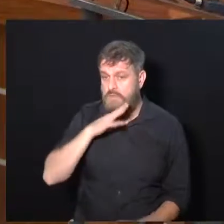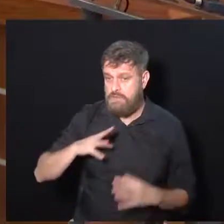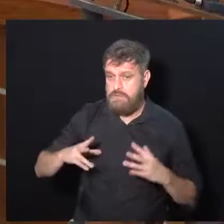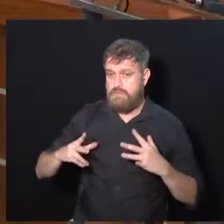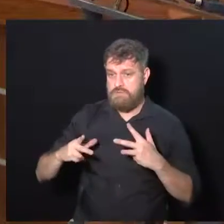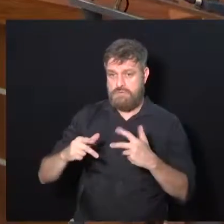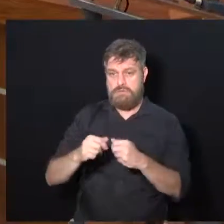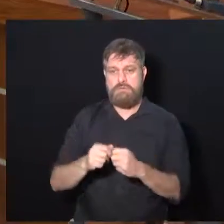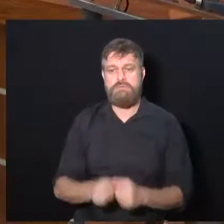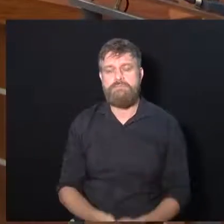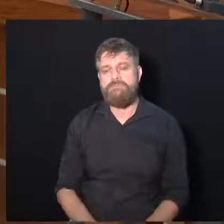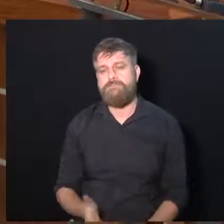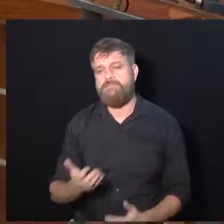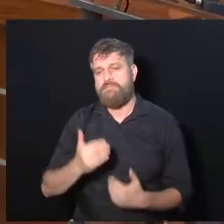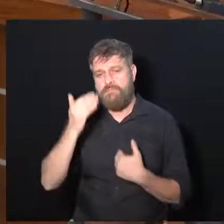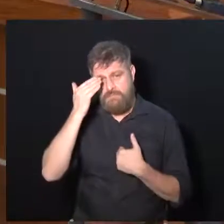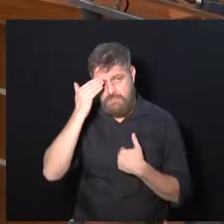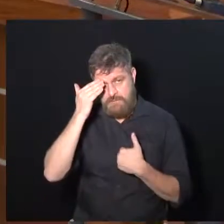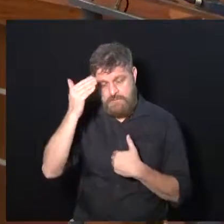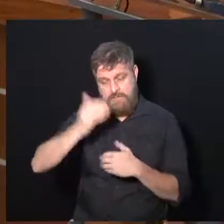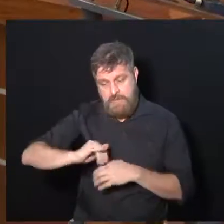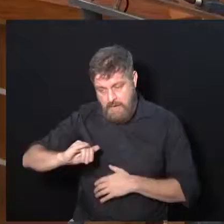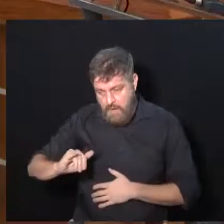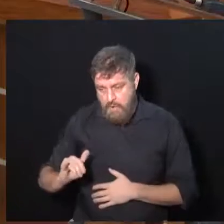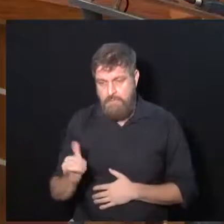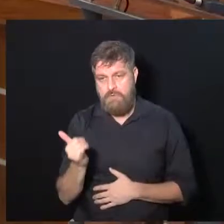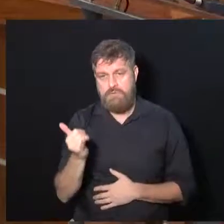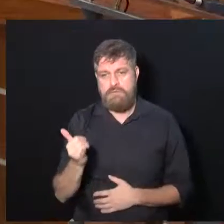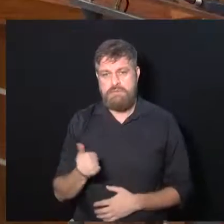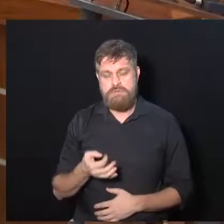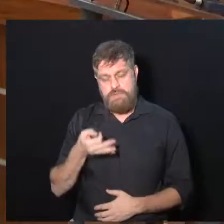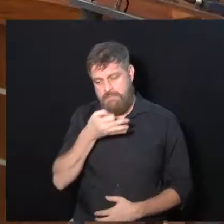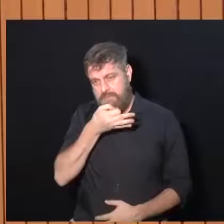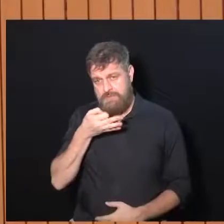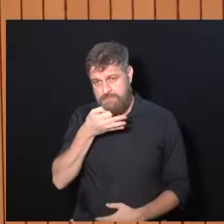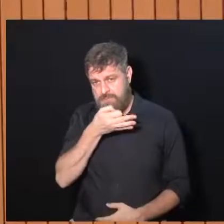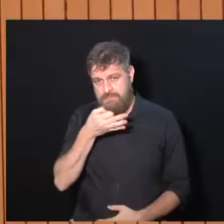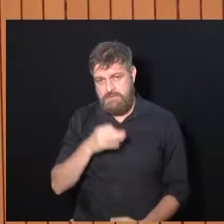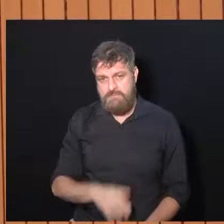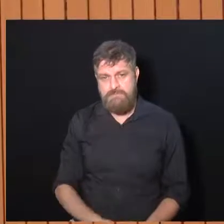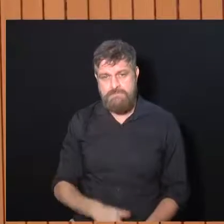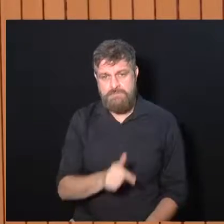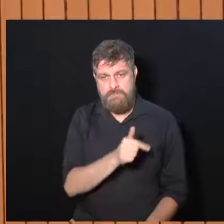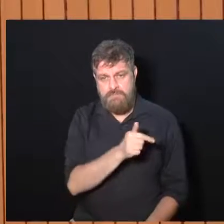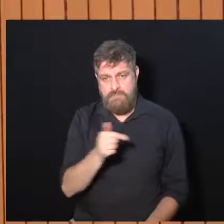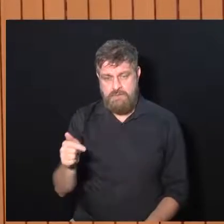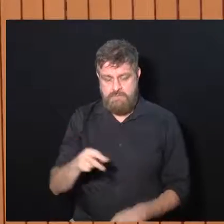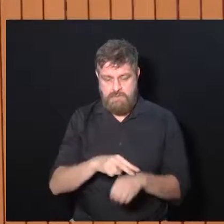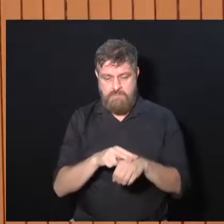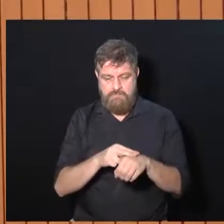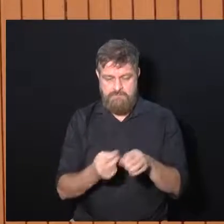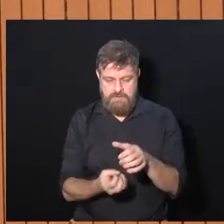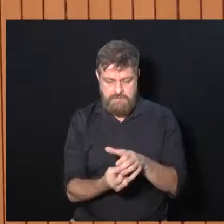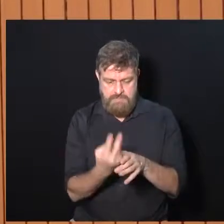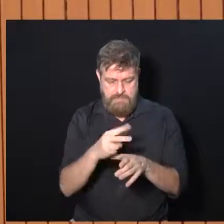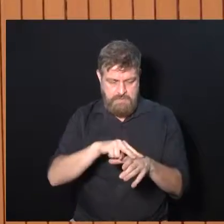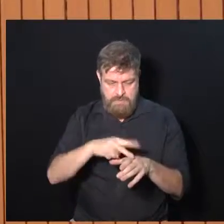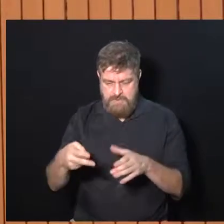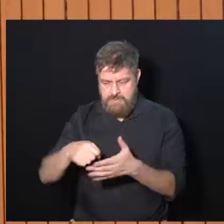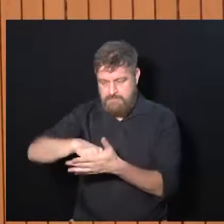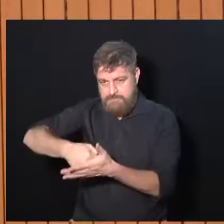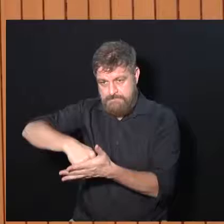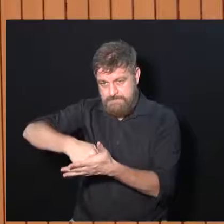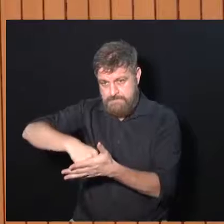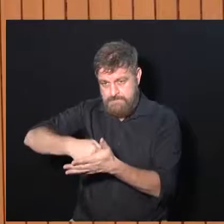todos, né? Quero agradecer muito essa oportunidade. E a Semana de Fitoterapia de Campinas também